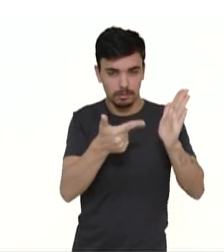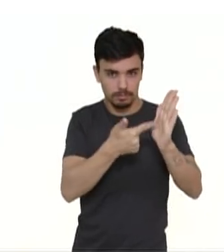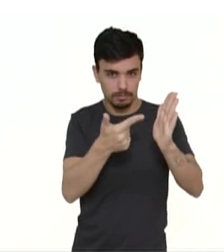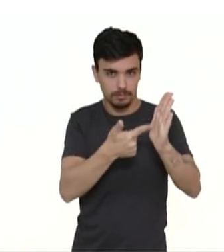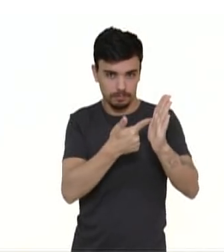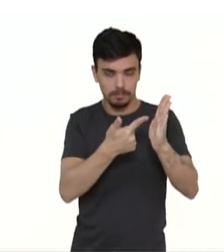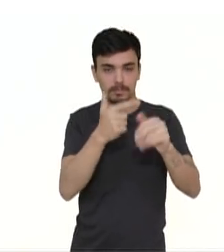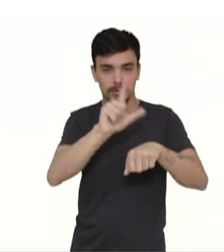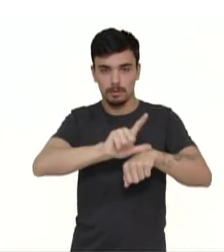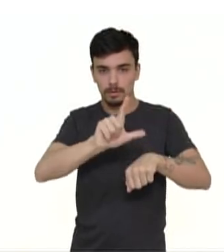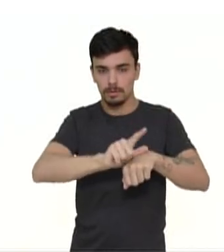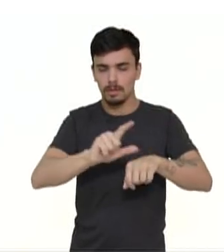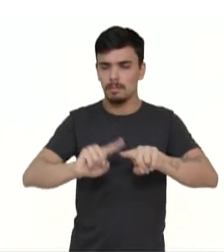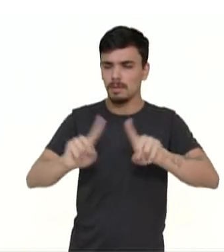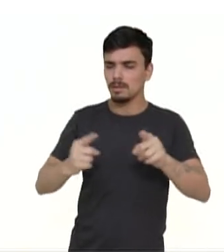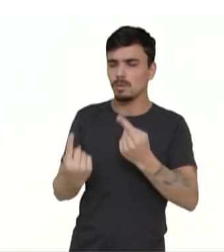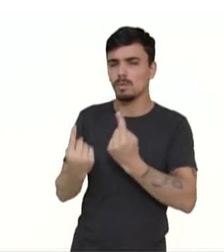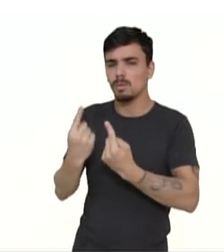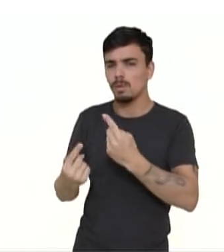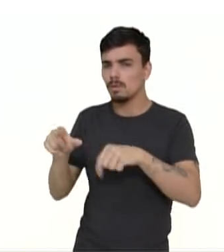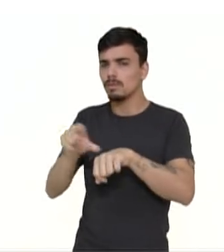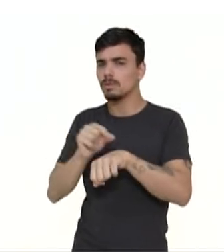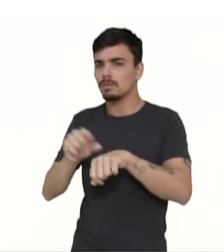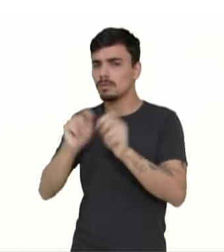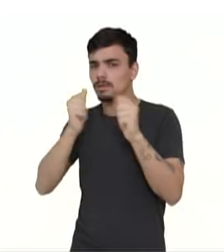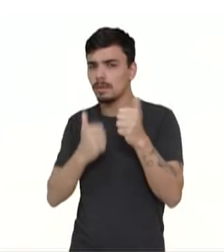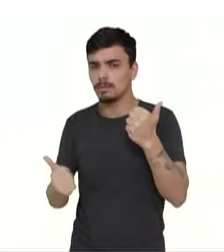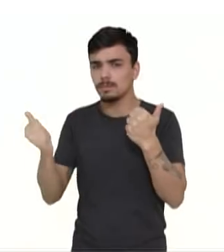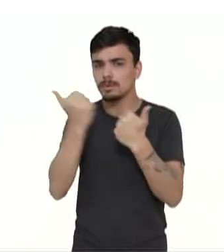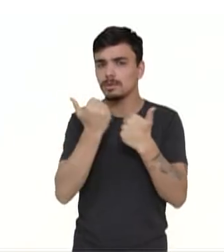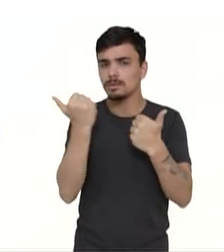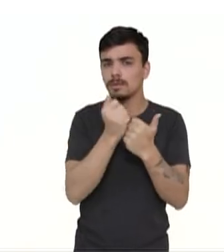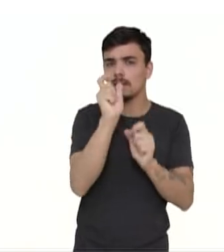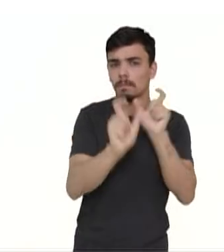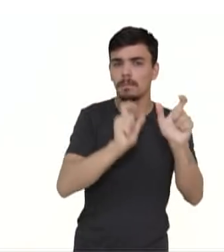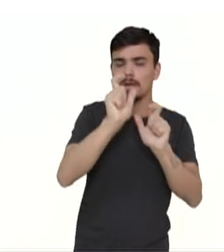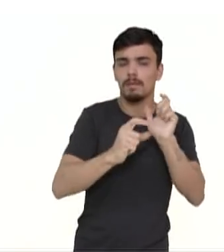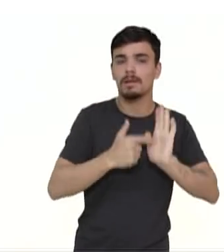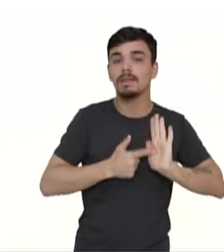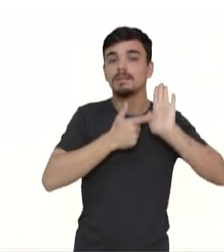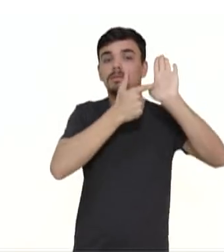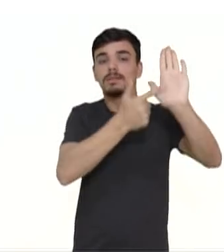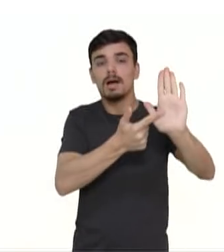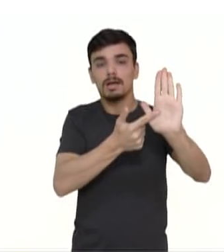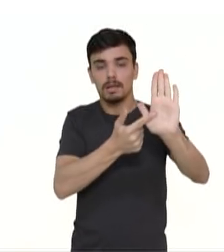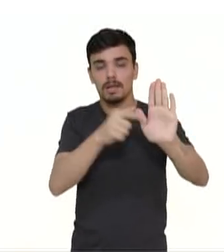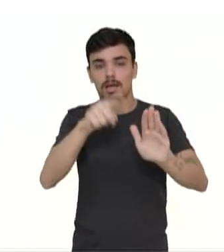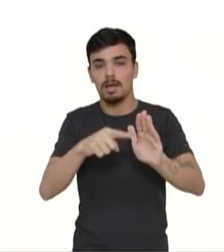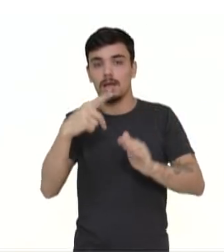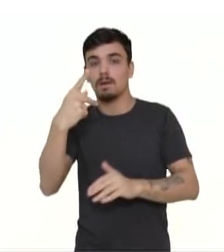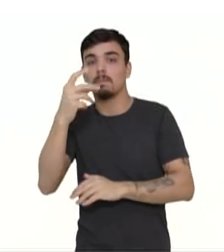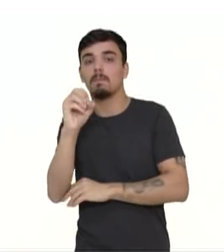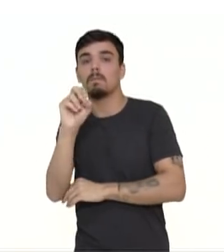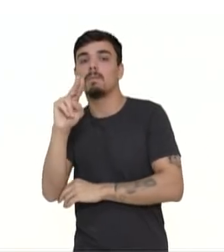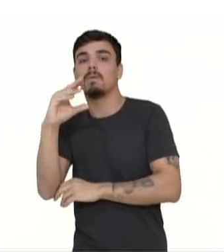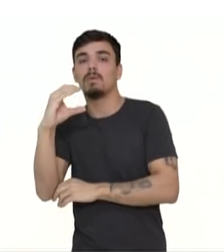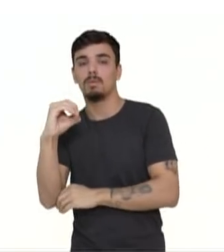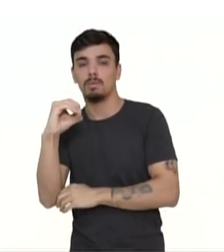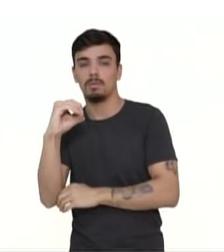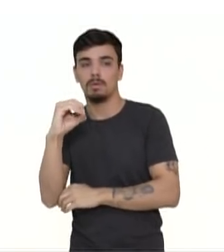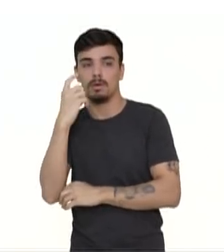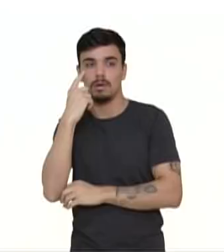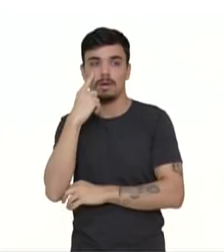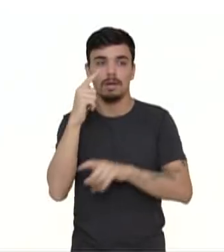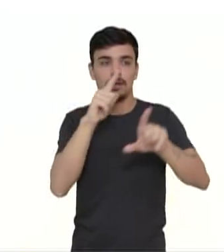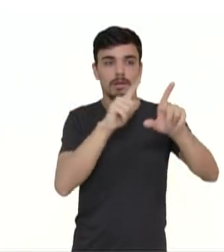Por qual expressão adverbial de intensidade poderia ser substituída a palavra em destaque? A palavra agora é pouco. Seria um tanto